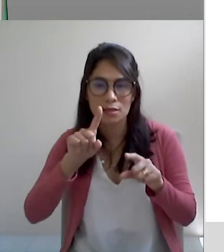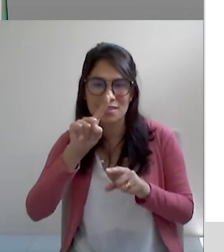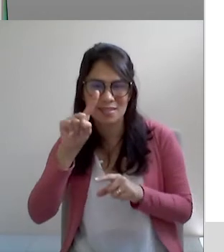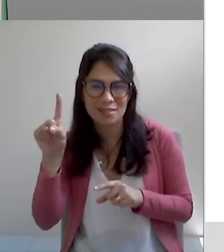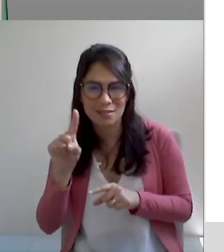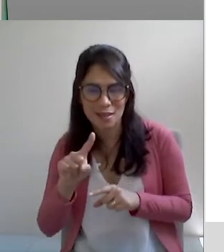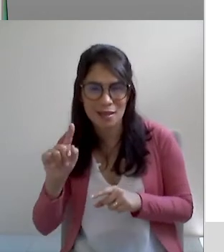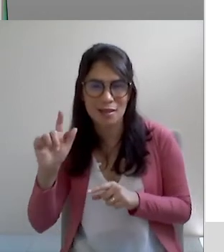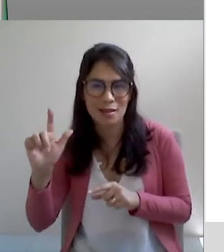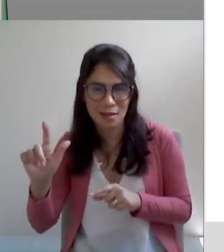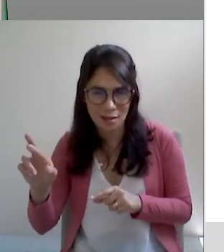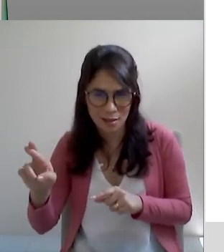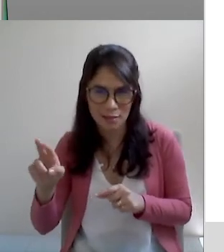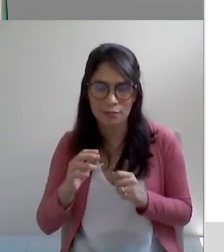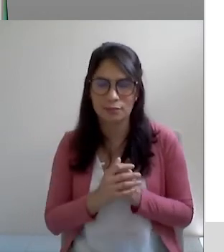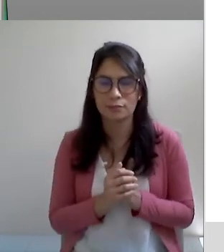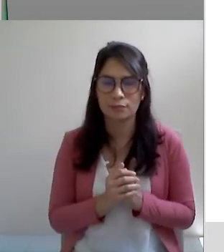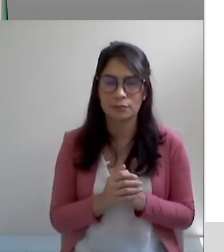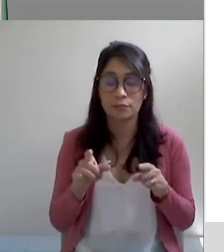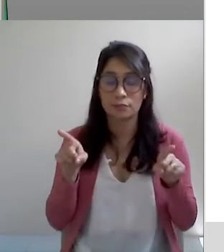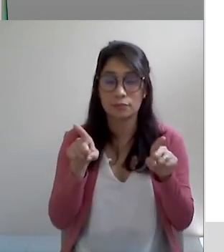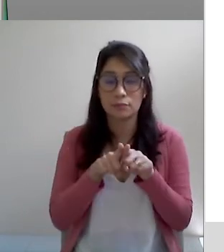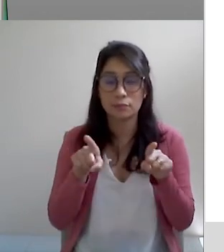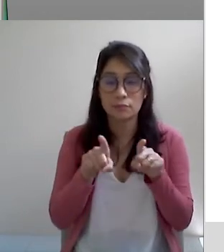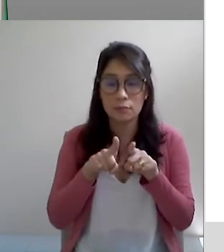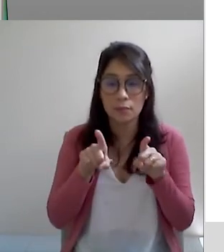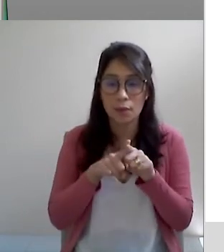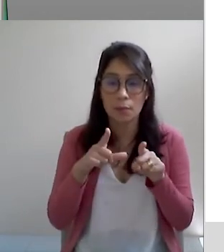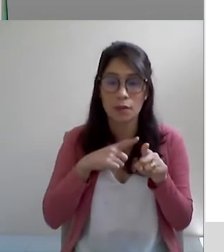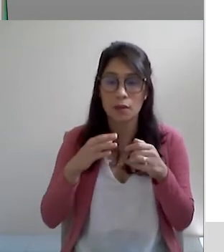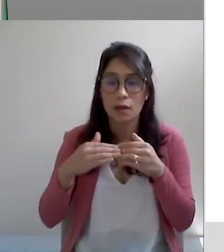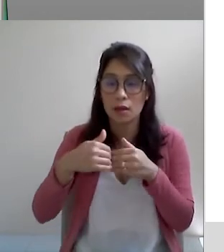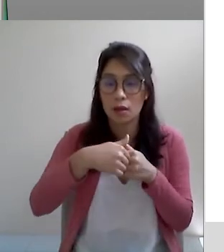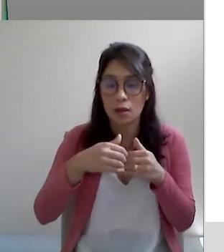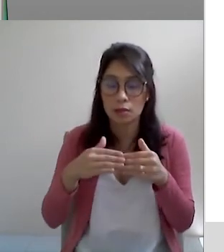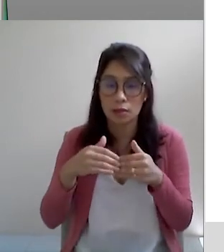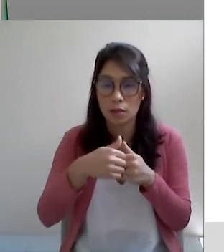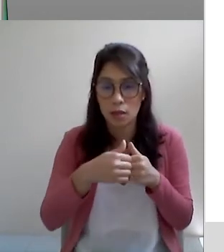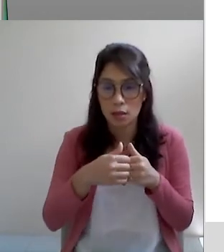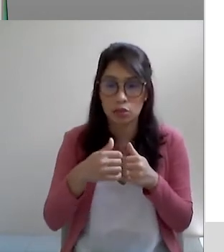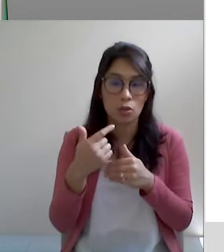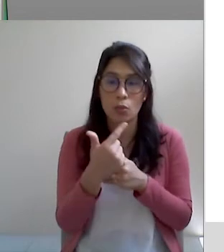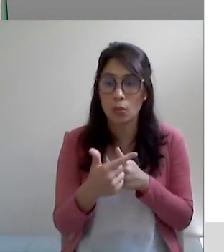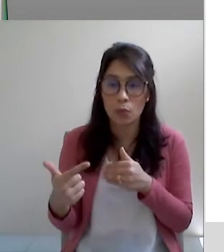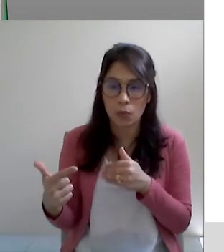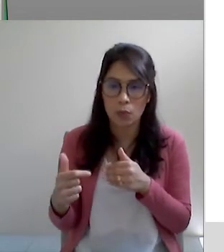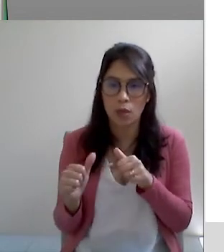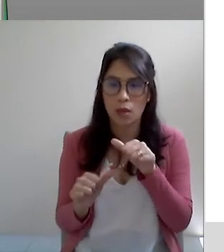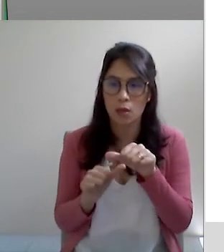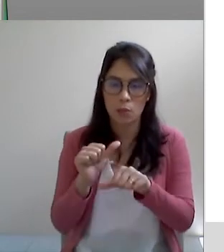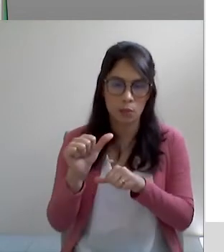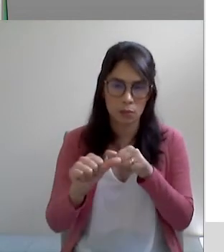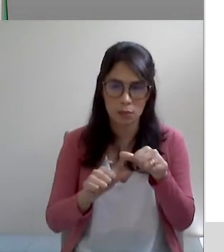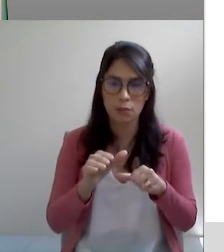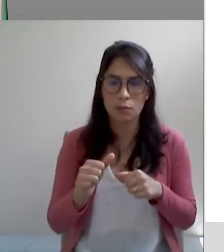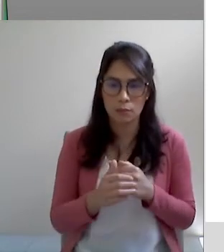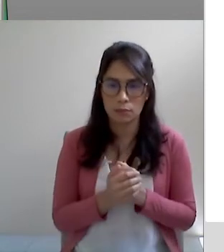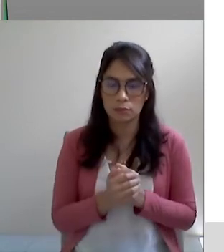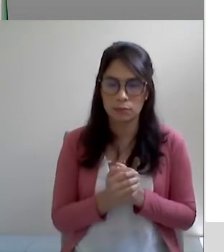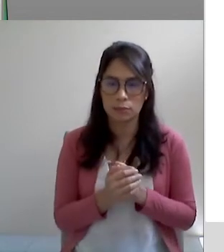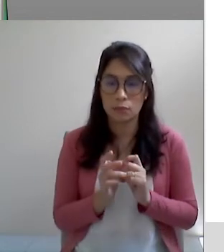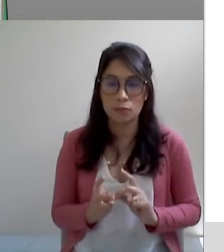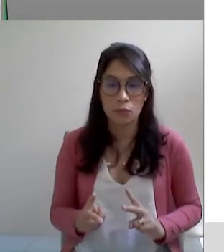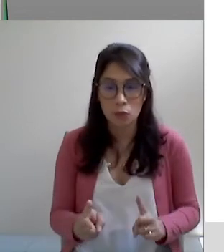pelas letras Z e R, a qual refere-se à cartilagem que permanece sem alterações.